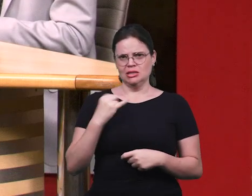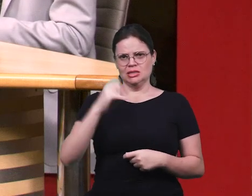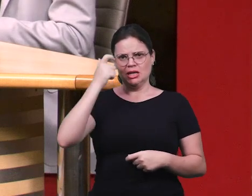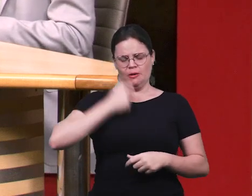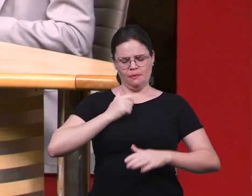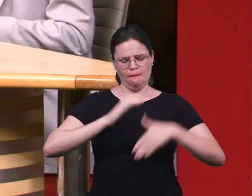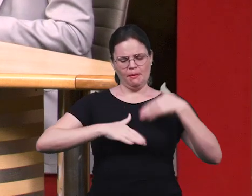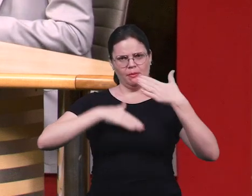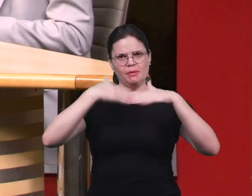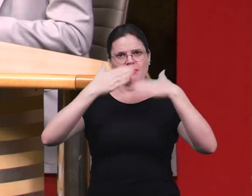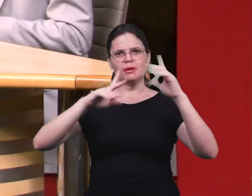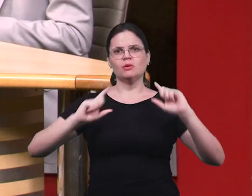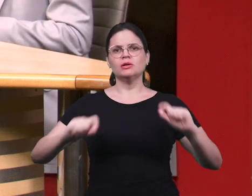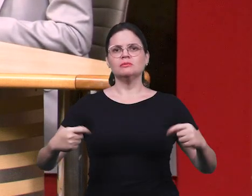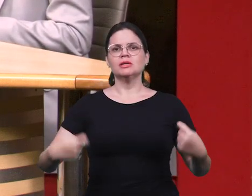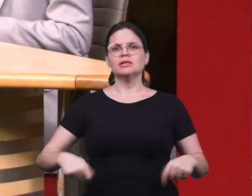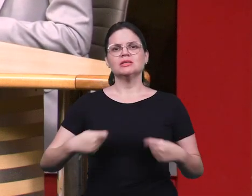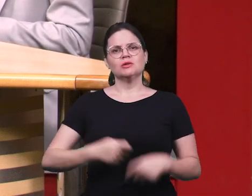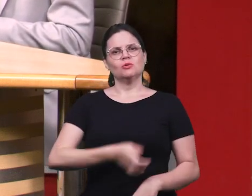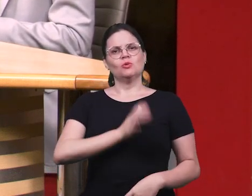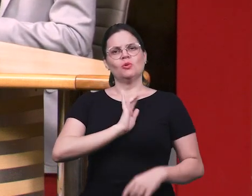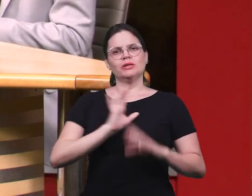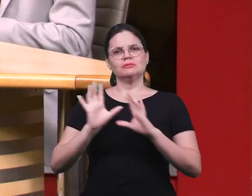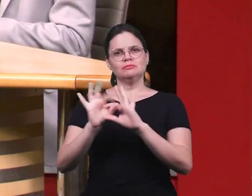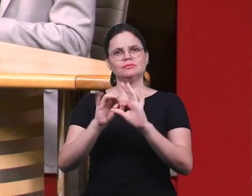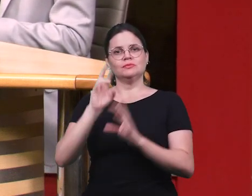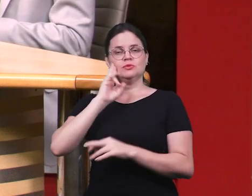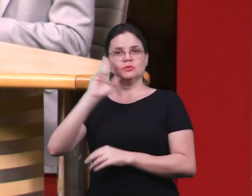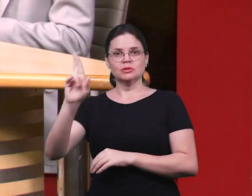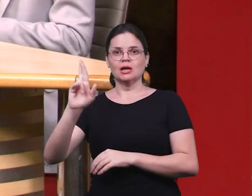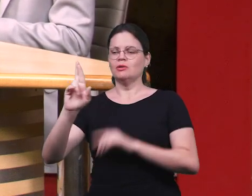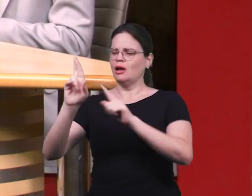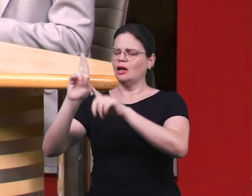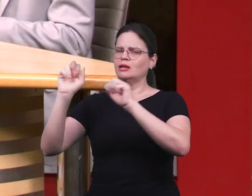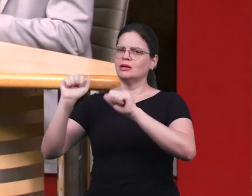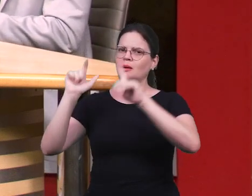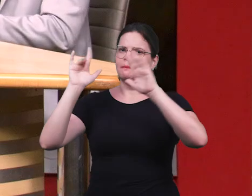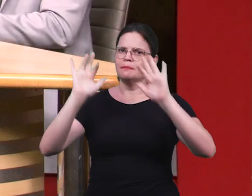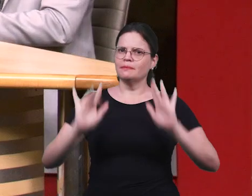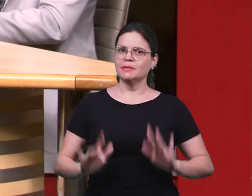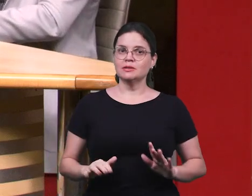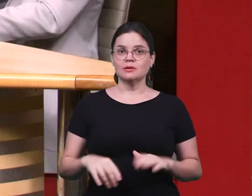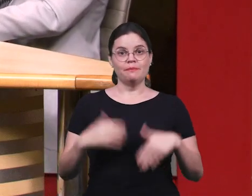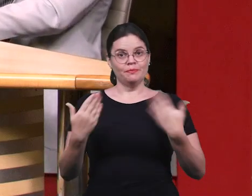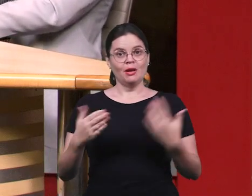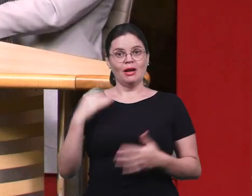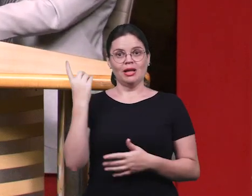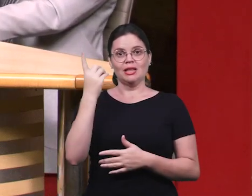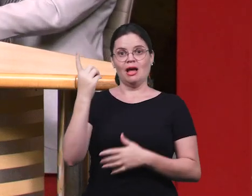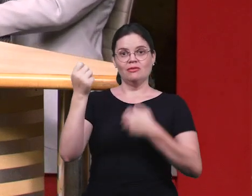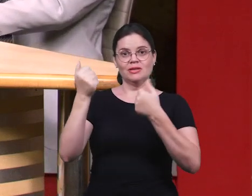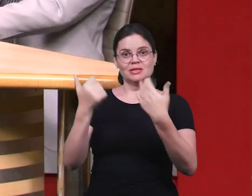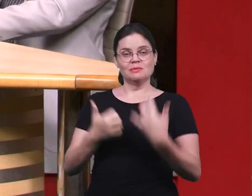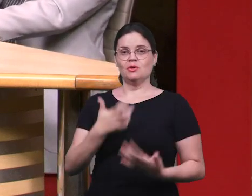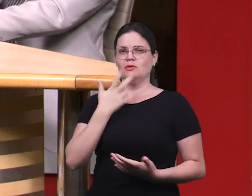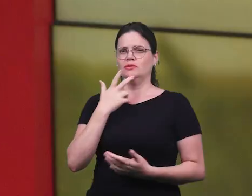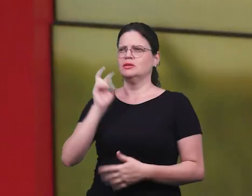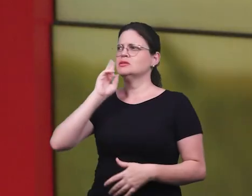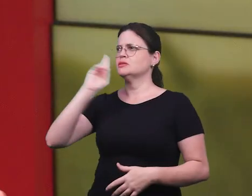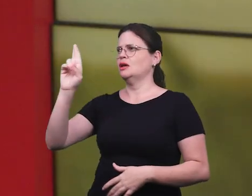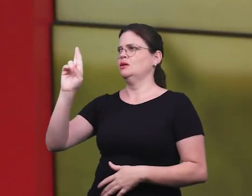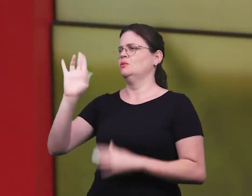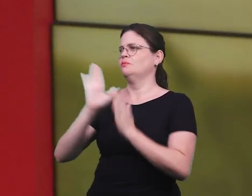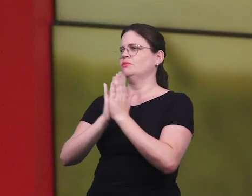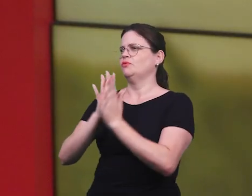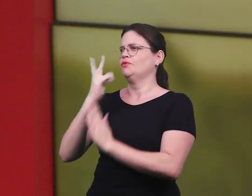Senhor. No Senhor. naquele que deu a prosperidade, Exatamente. naquele que abençoou. Tanto é que ele falou, Senhor, não retires de mim o